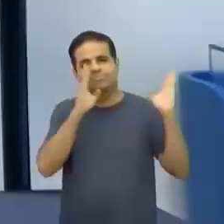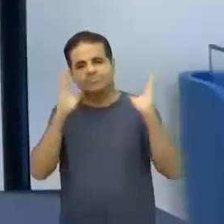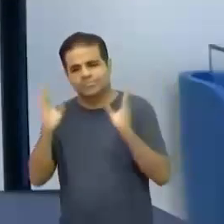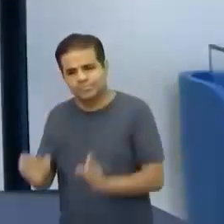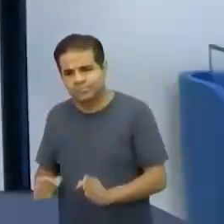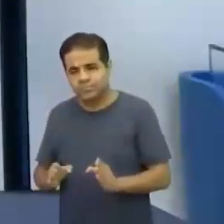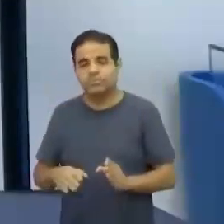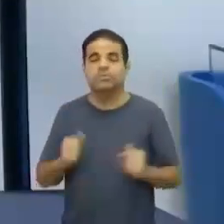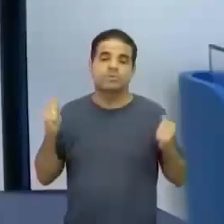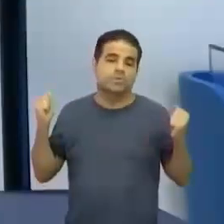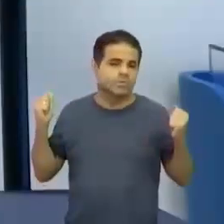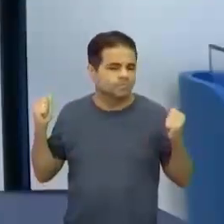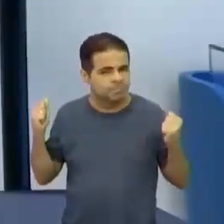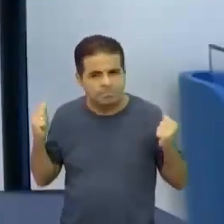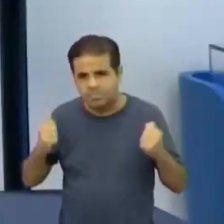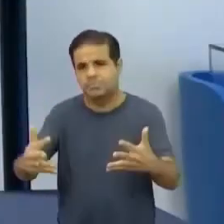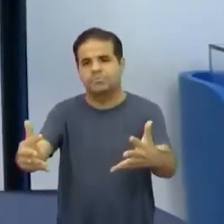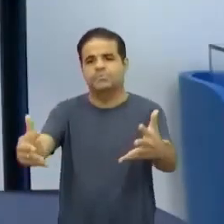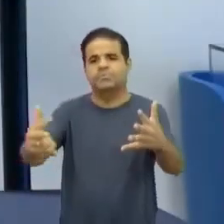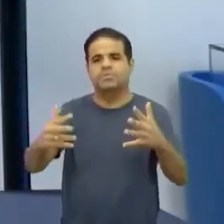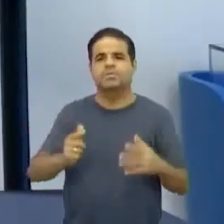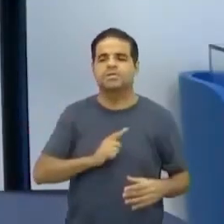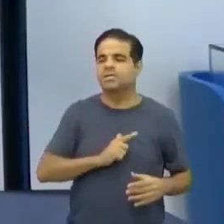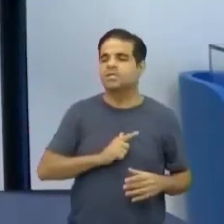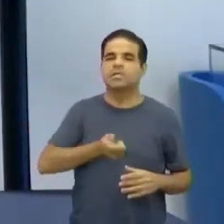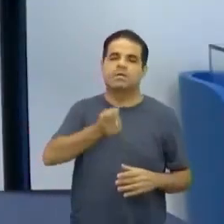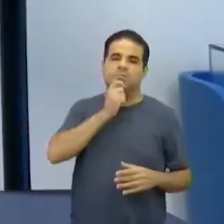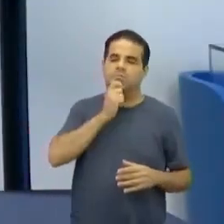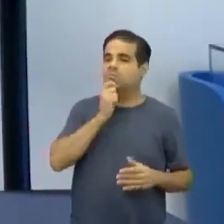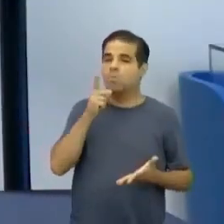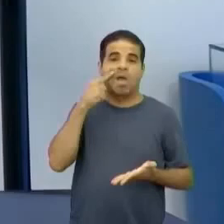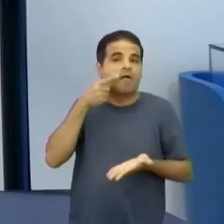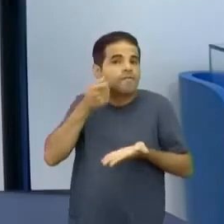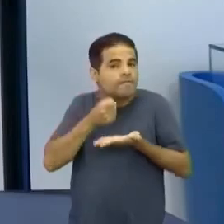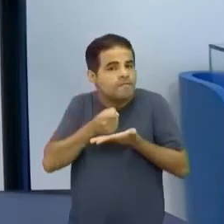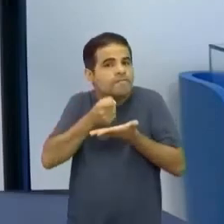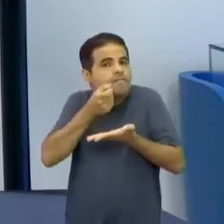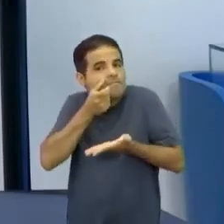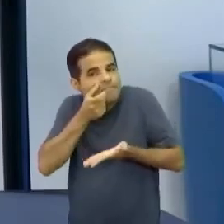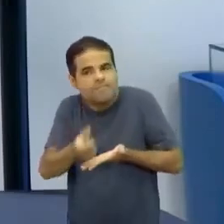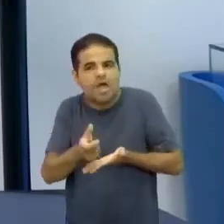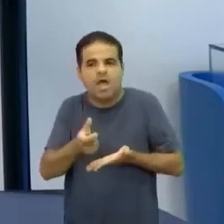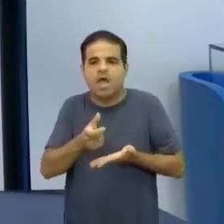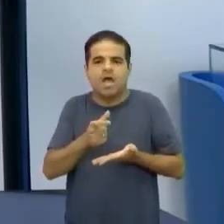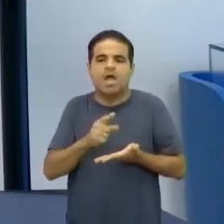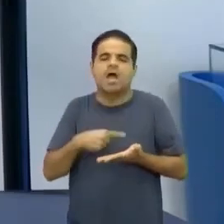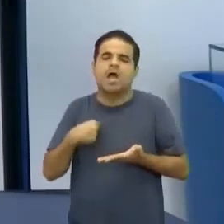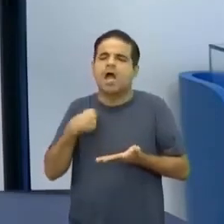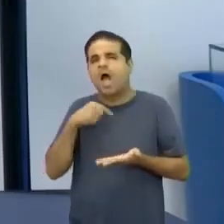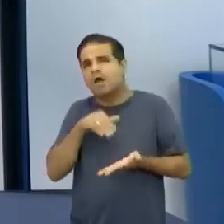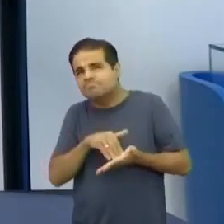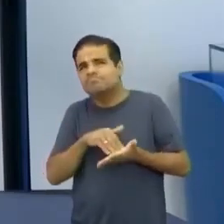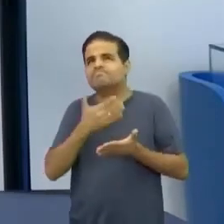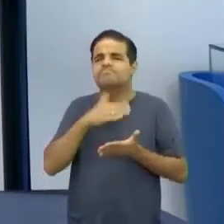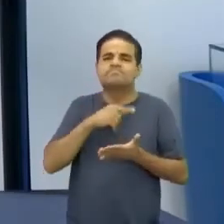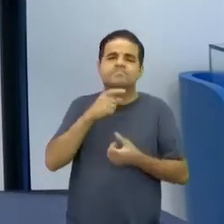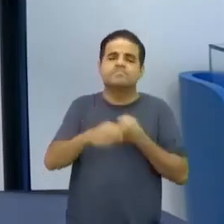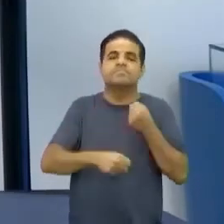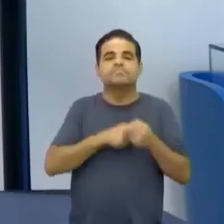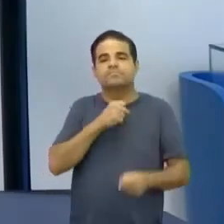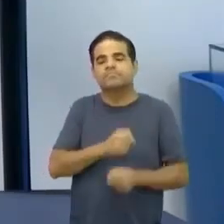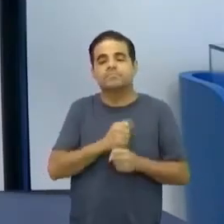peso bastante grande e não era levado em consideração, né, e até os meados da década